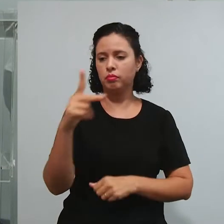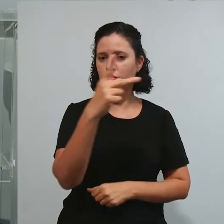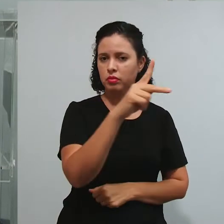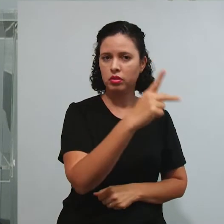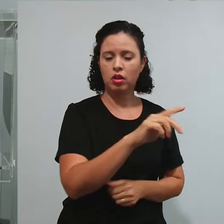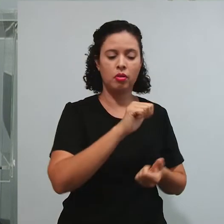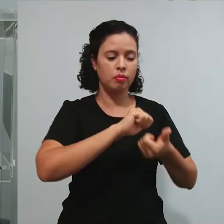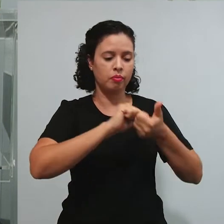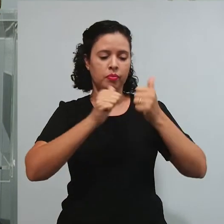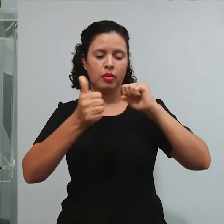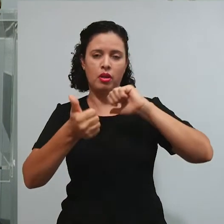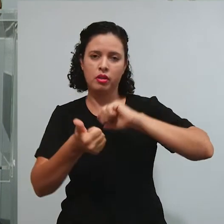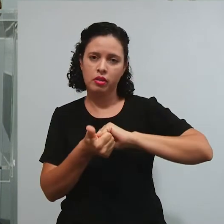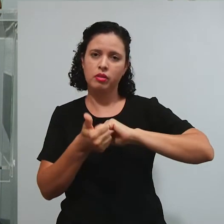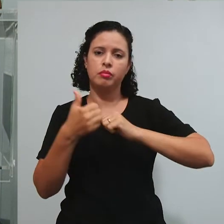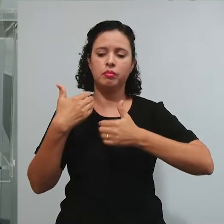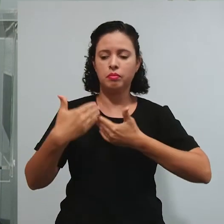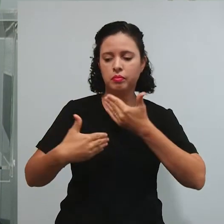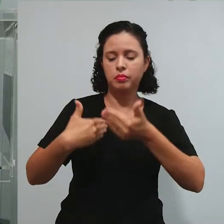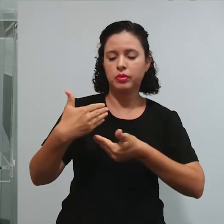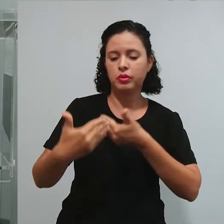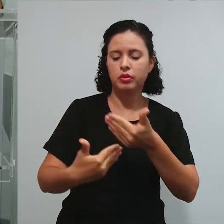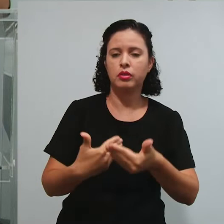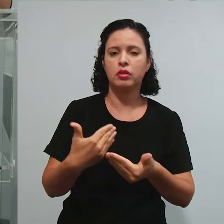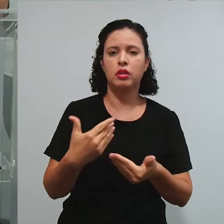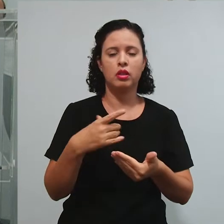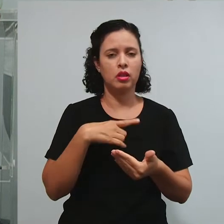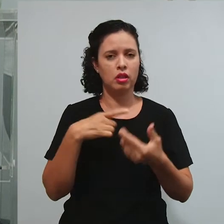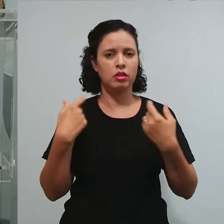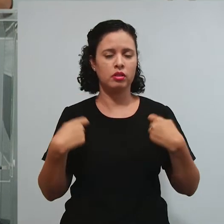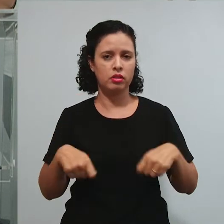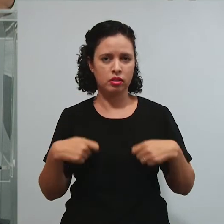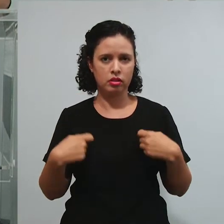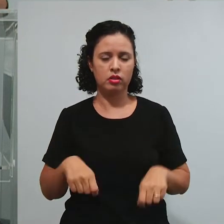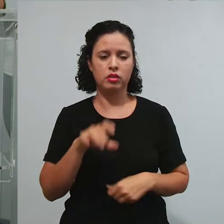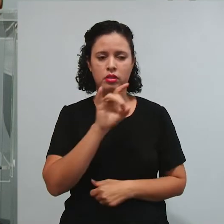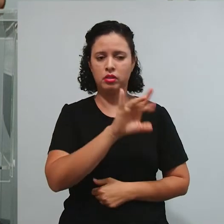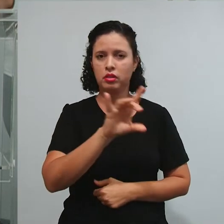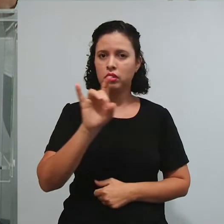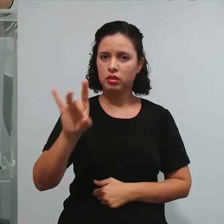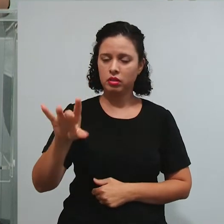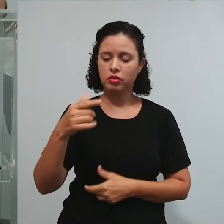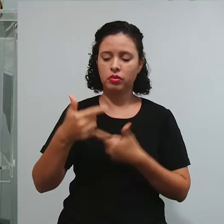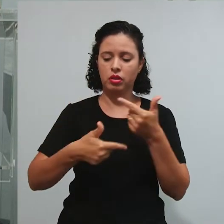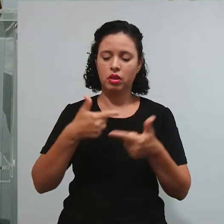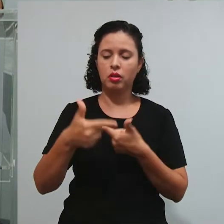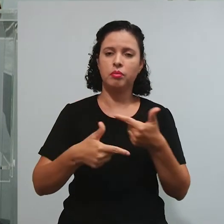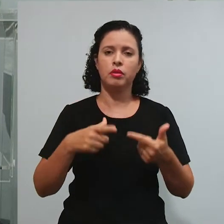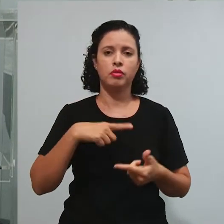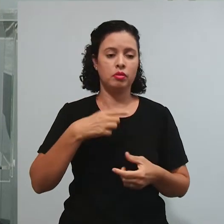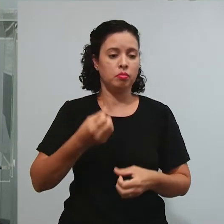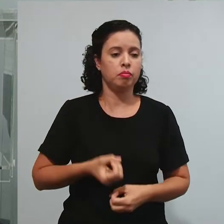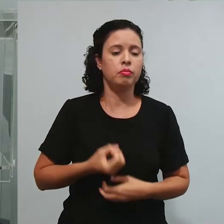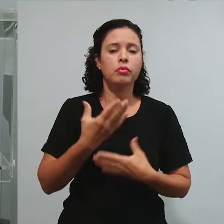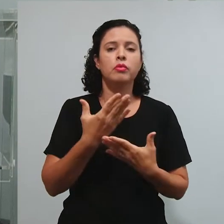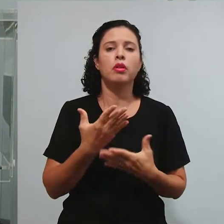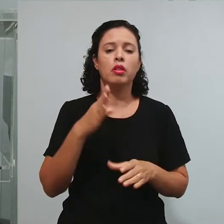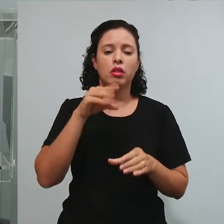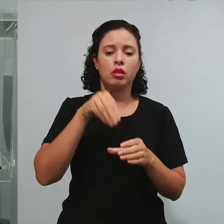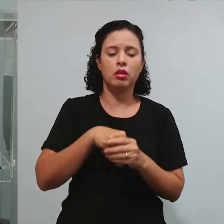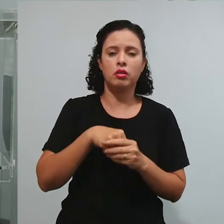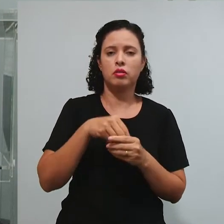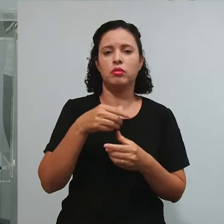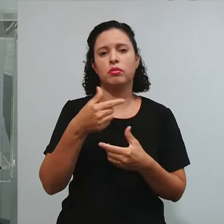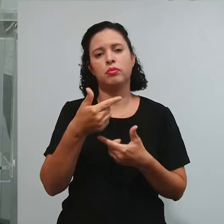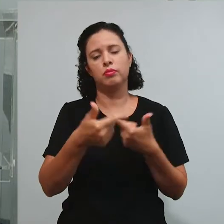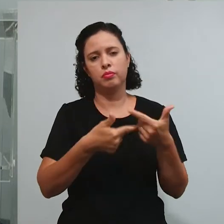se adaptando conforme a necessidade que o trabalho vai fluir ali dentro daquela